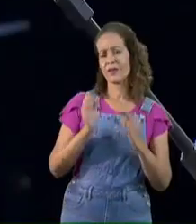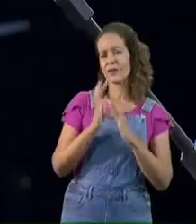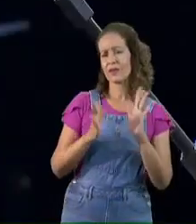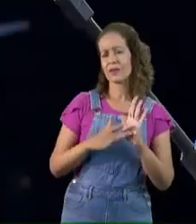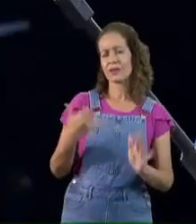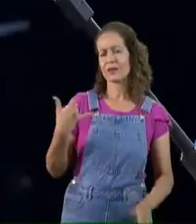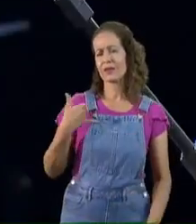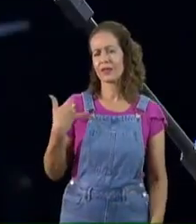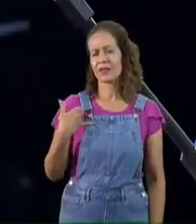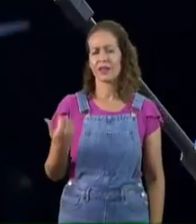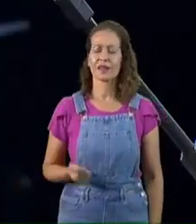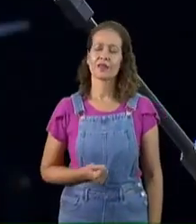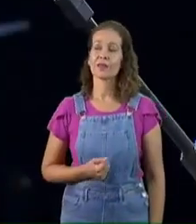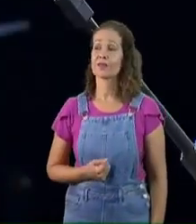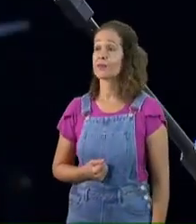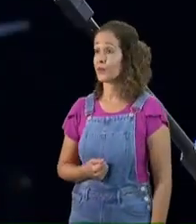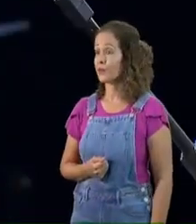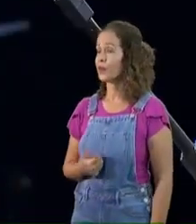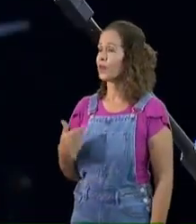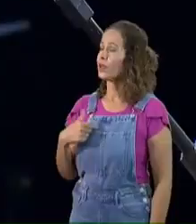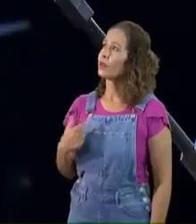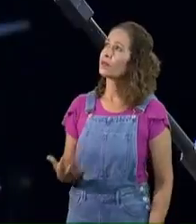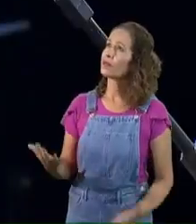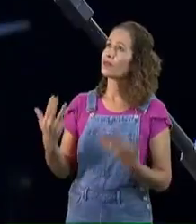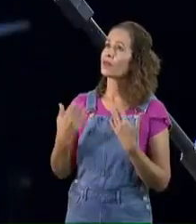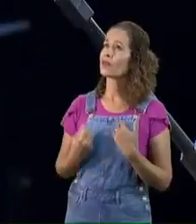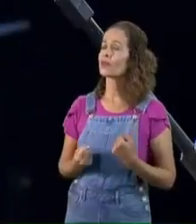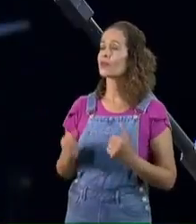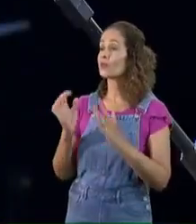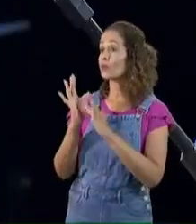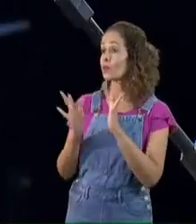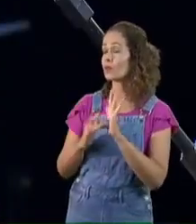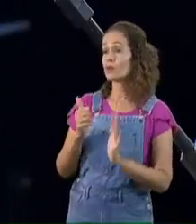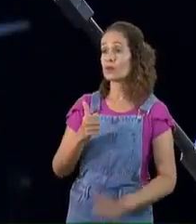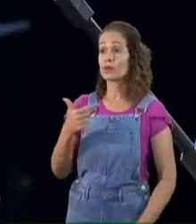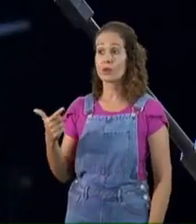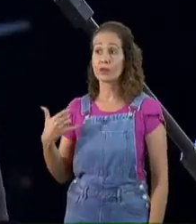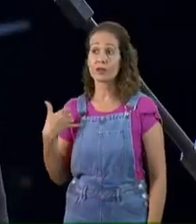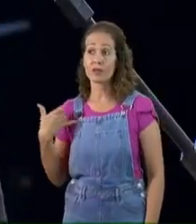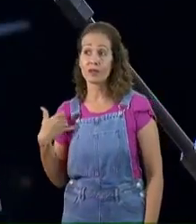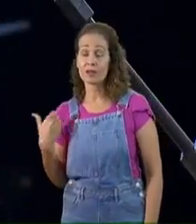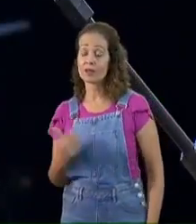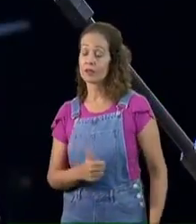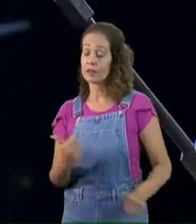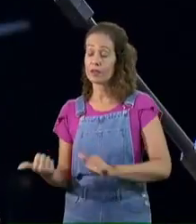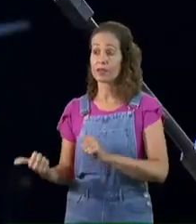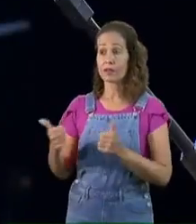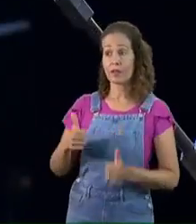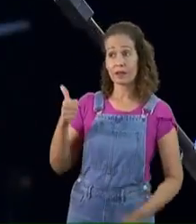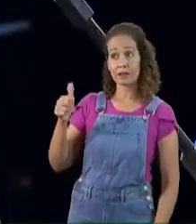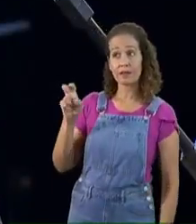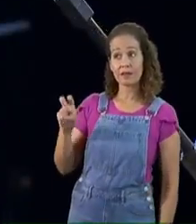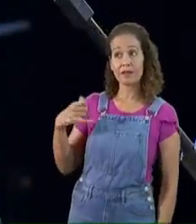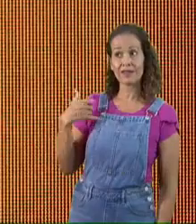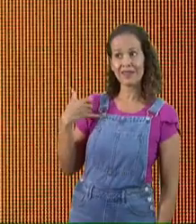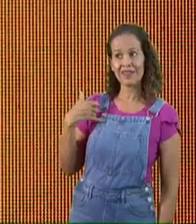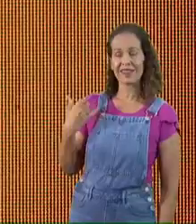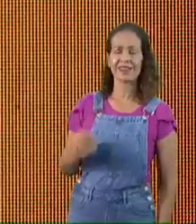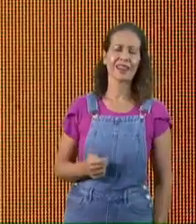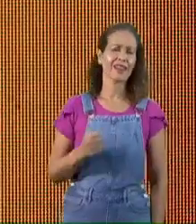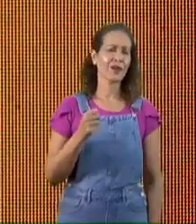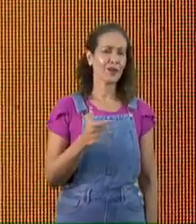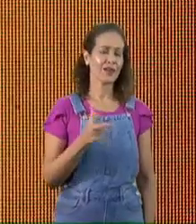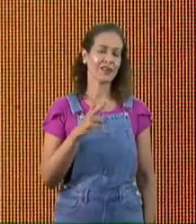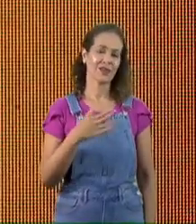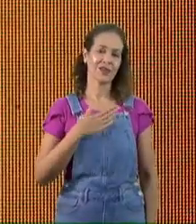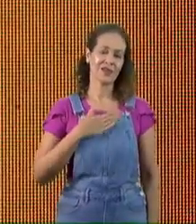anos? Eu me converti aos 12 anos e fui batizado aos 15. Ah, tá quase igual eu,